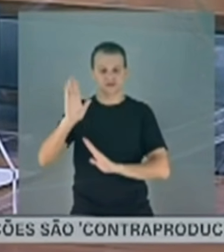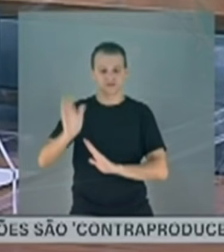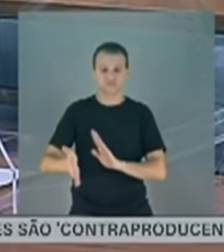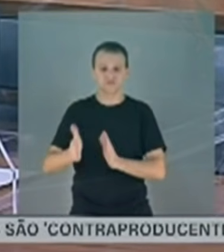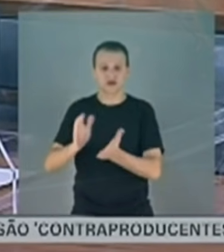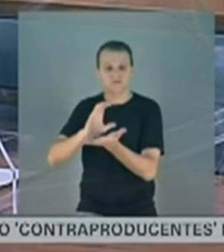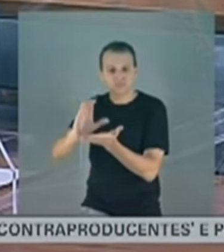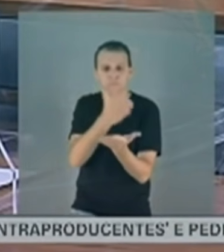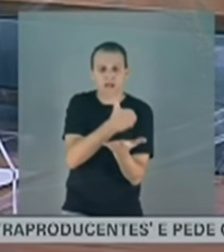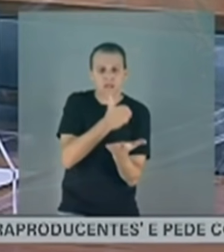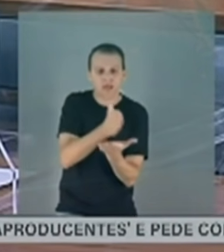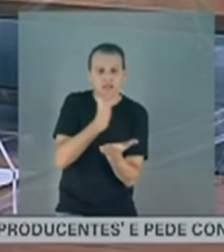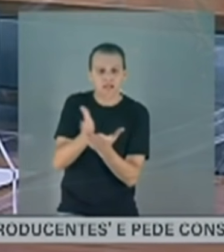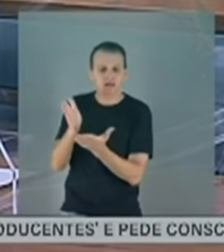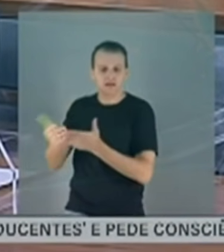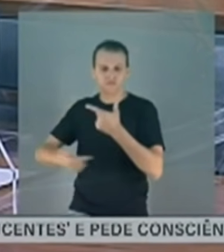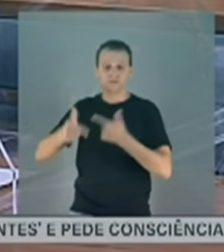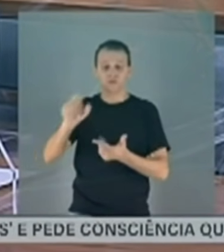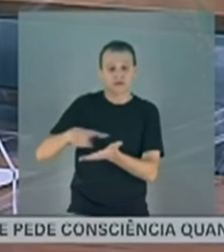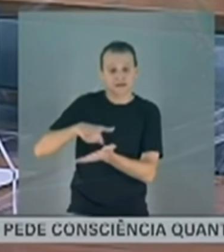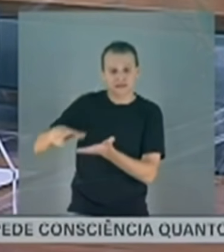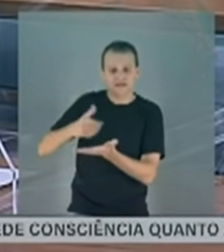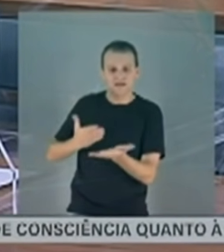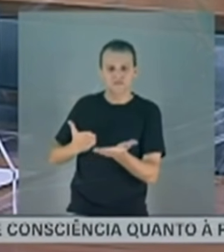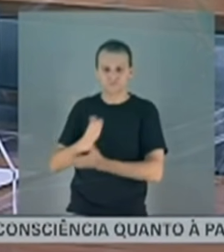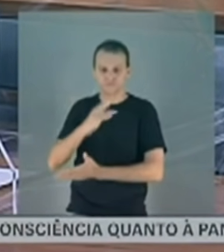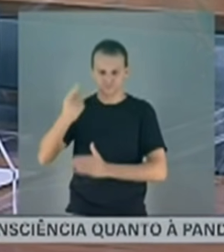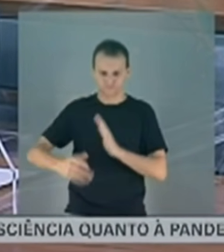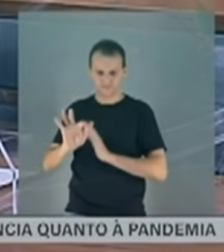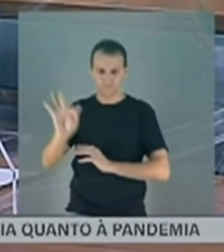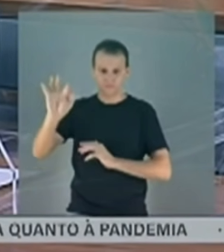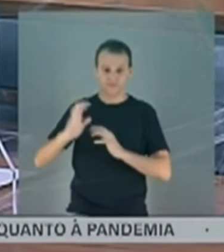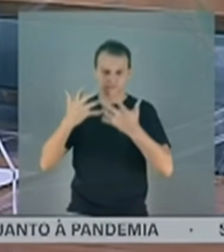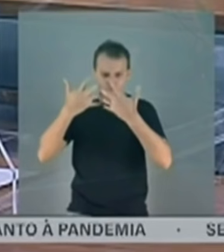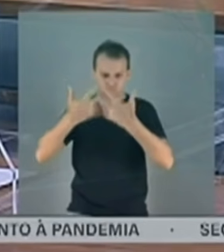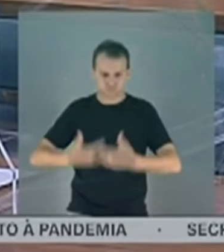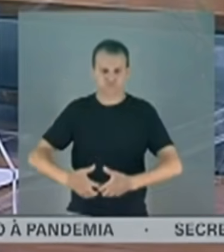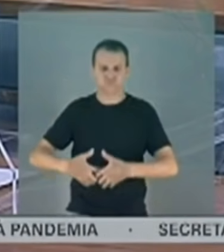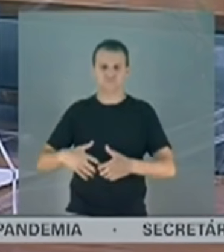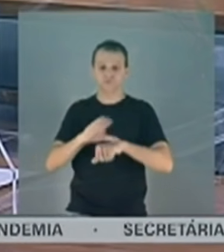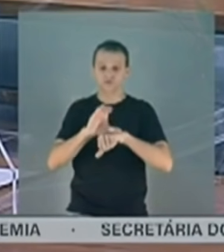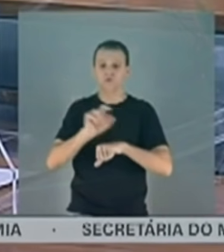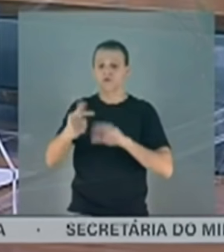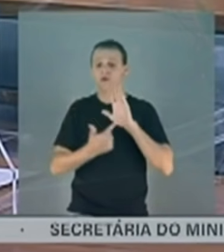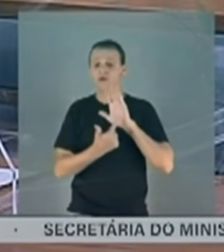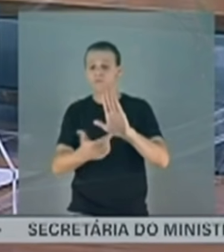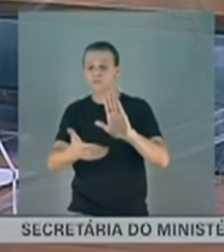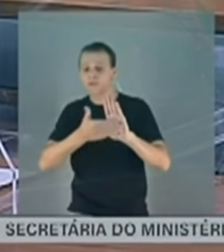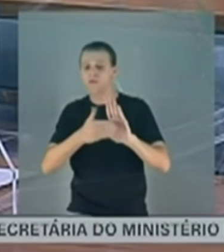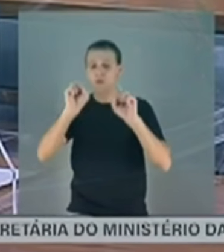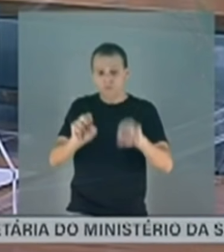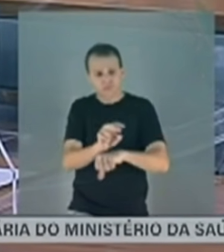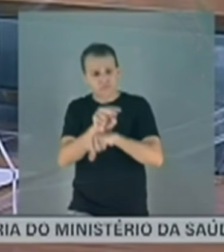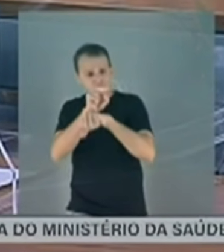financiados por operações de crédito aprovadas pelo Senado Federal no exercício de sua competência constitucional, tais matérias podem sim ser